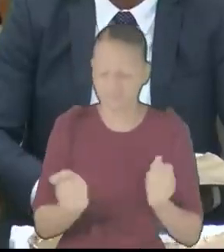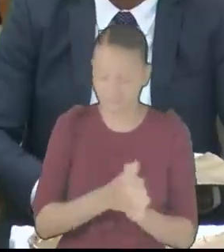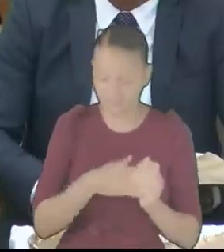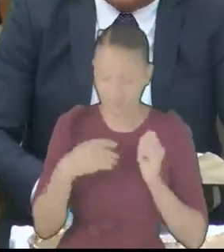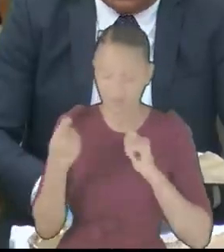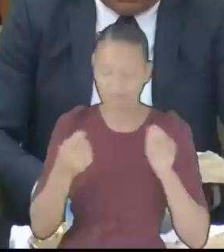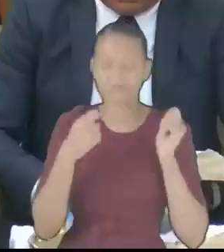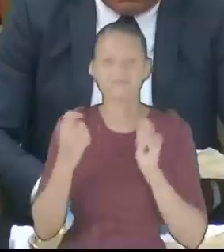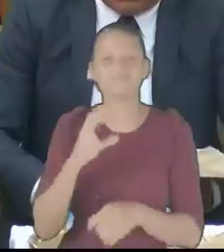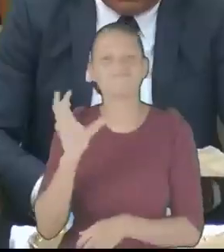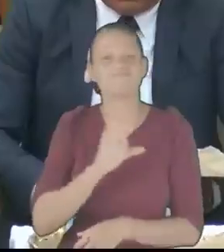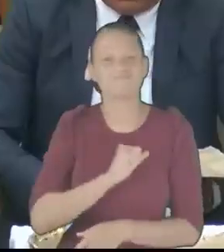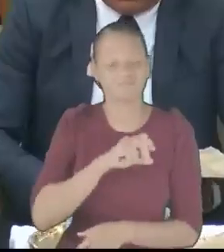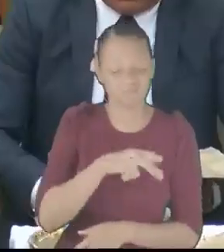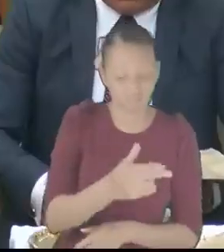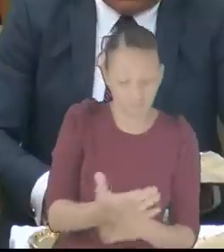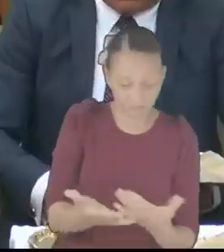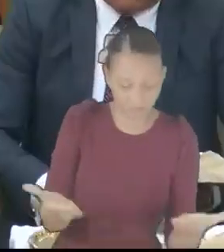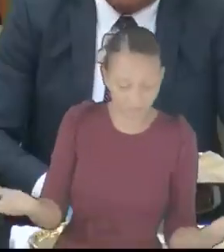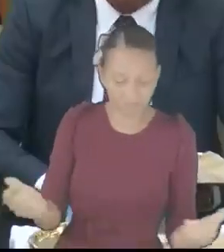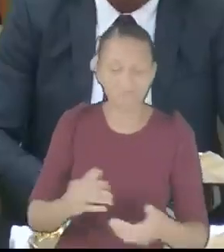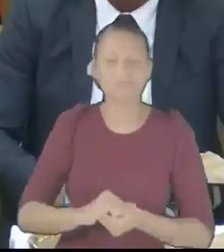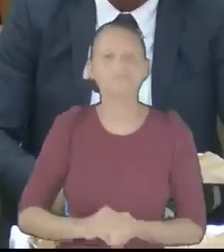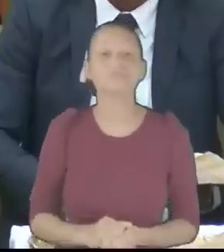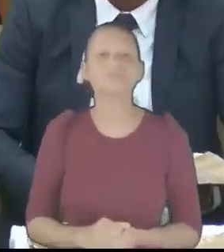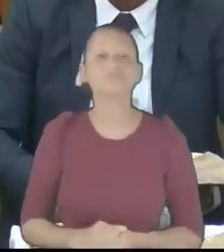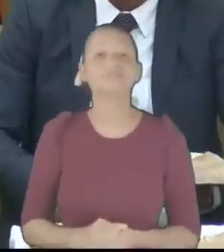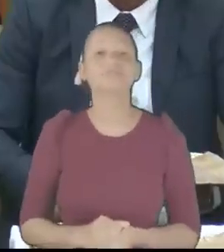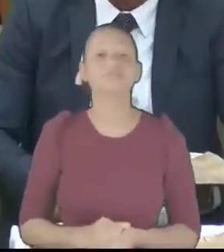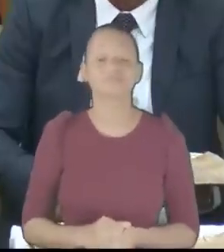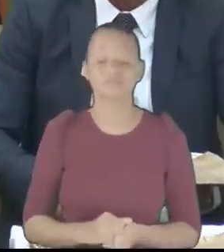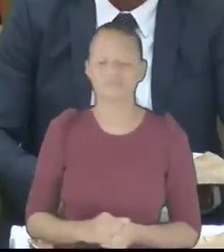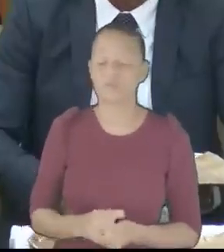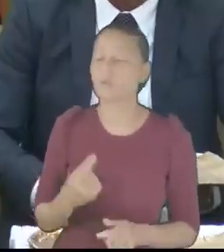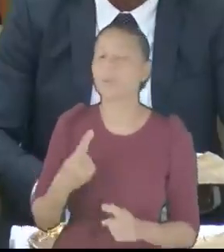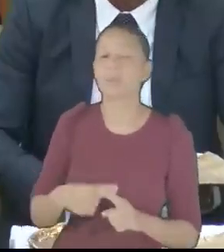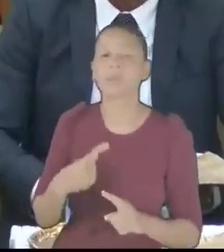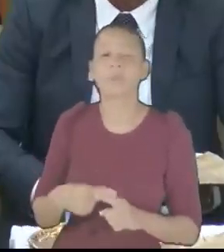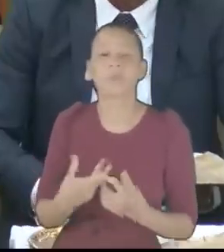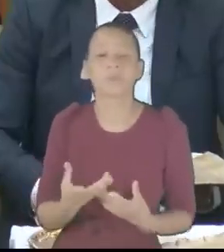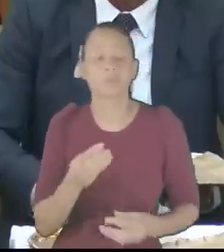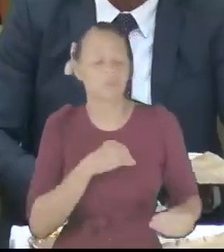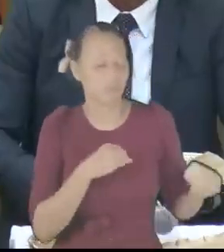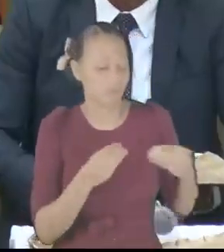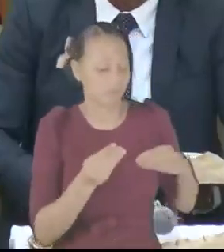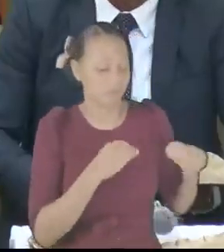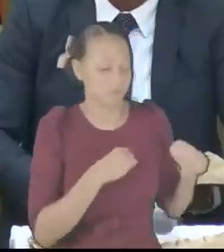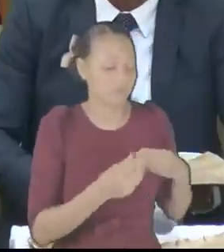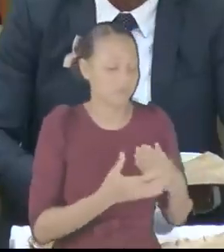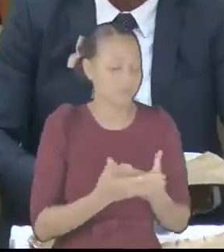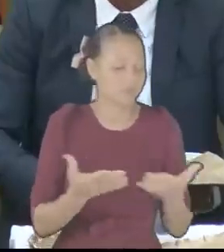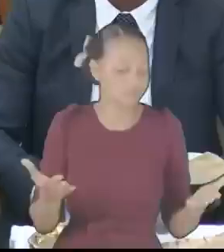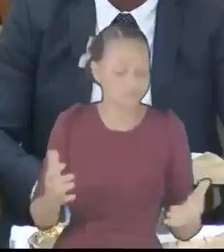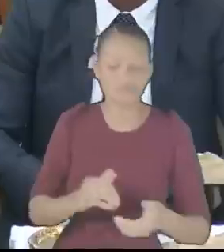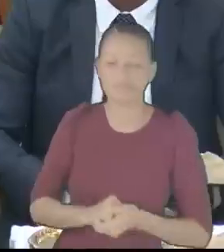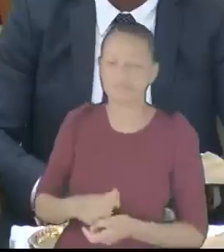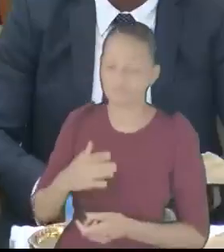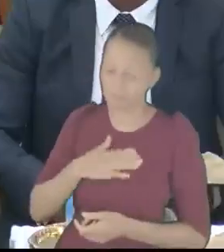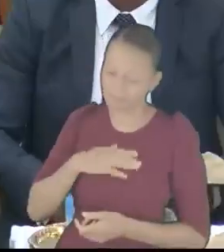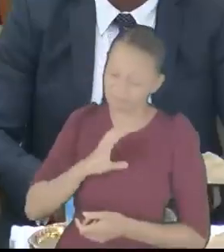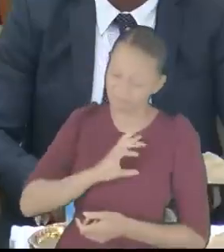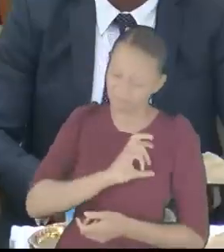Aleluia. Meus amados irmãos, e por que esse pecado foi cravado na cruz? Meus